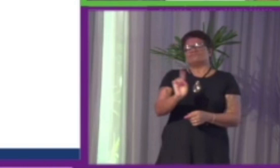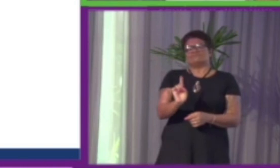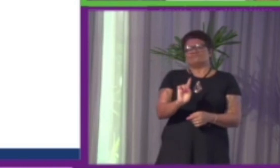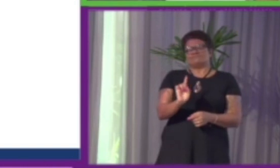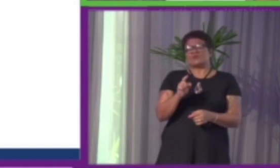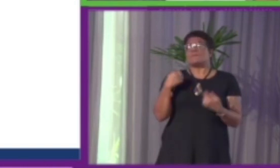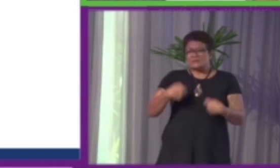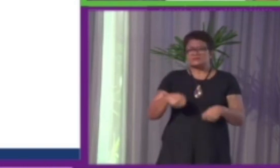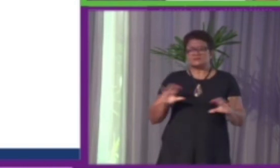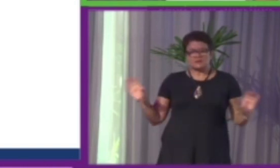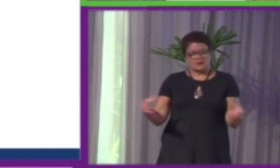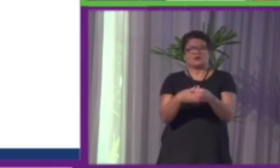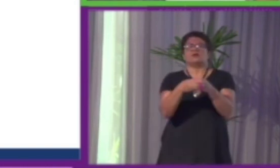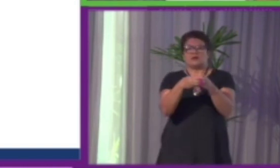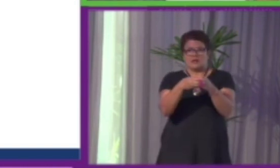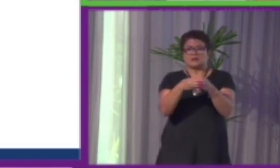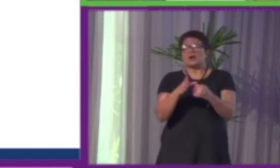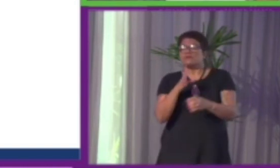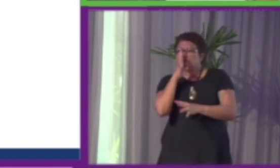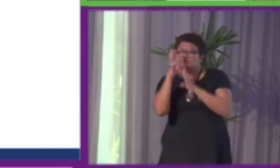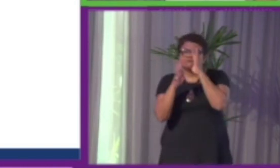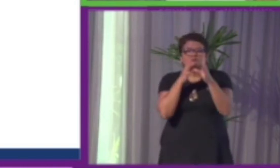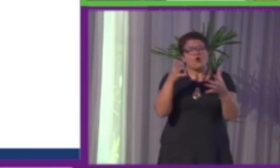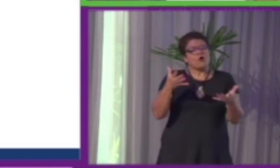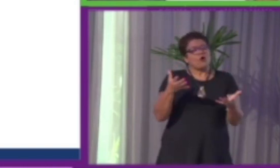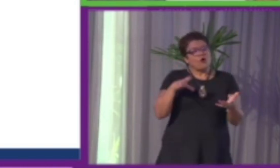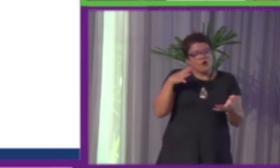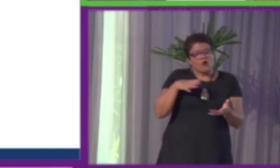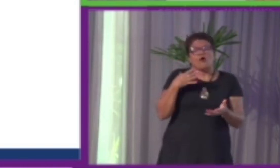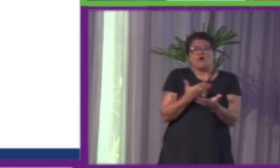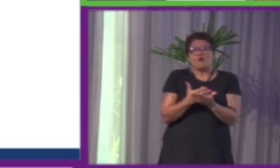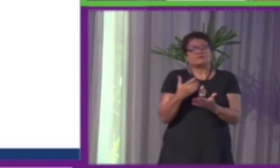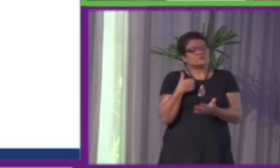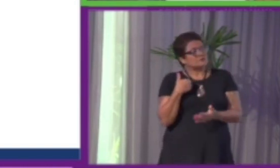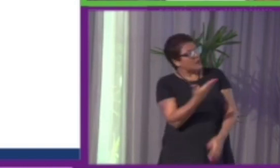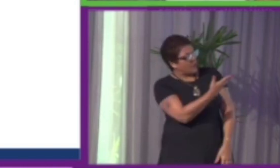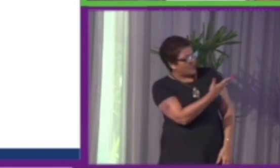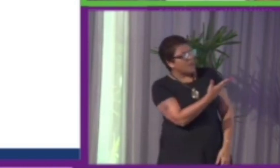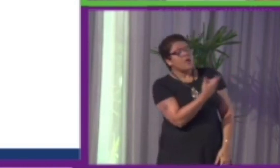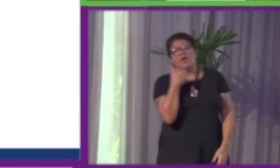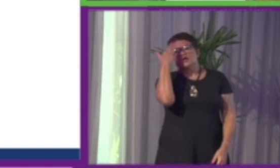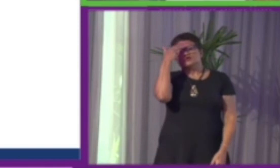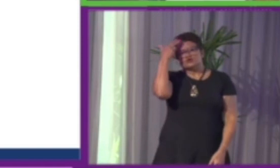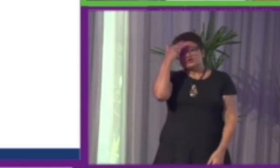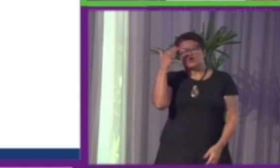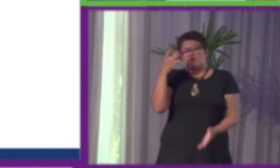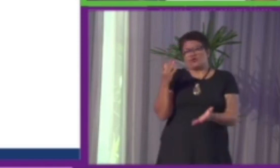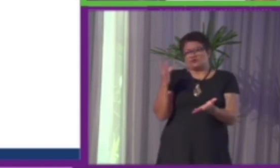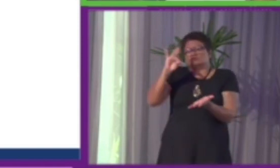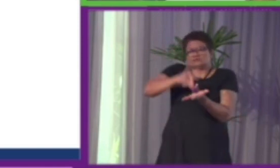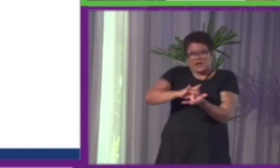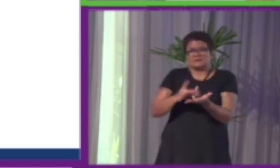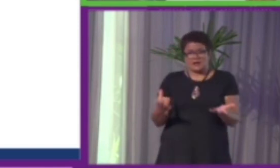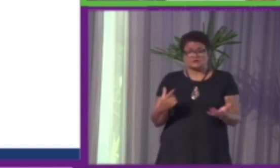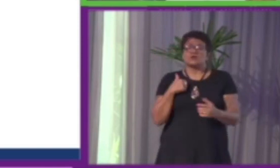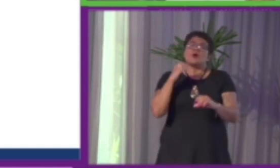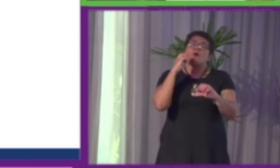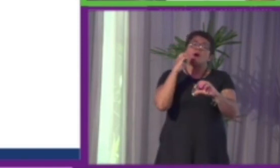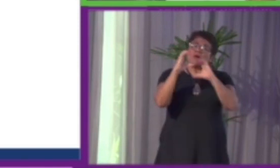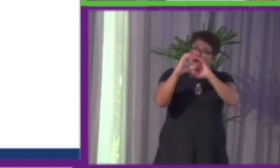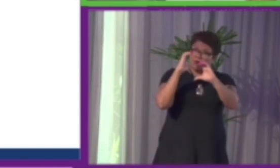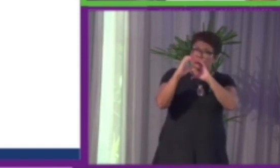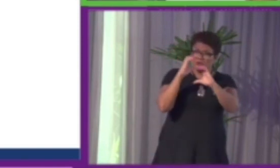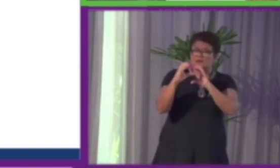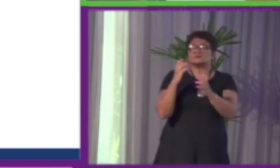várias iniciativas para conseguir que esse sonho se tornasse realidade, né? Então, a comunicação muito importante entre